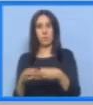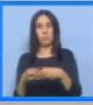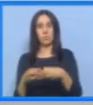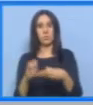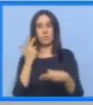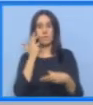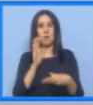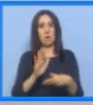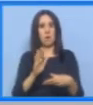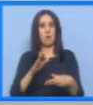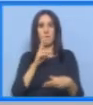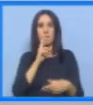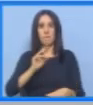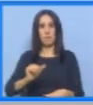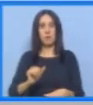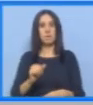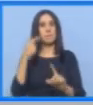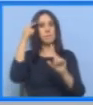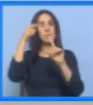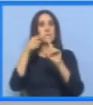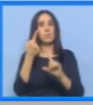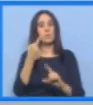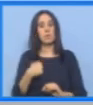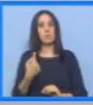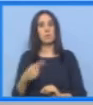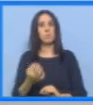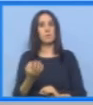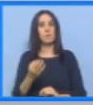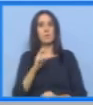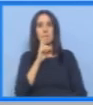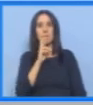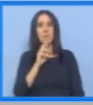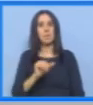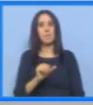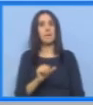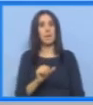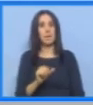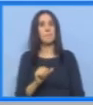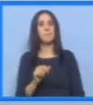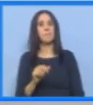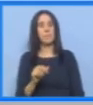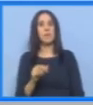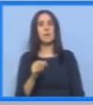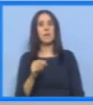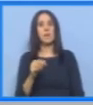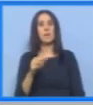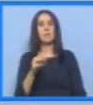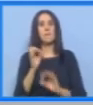estamos em Fátima, e uma das missões que nós temos realmente em Fátima é da adoração ao Sagrado aos Perene.